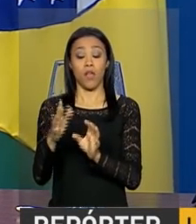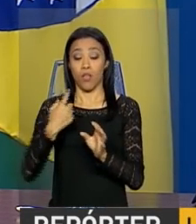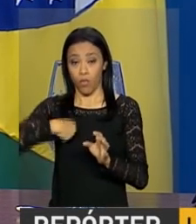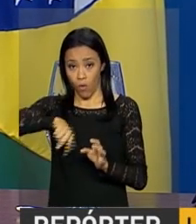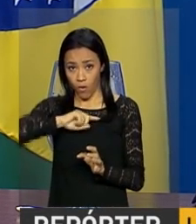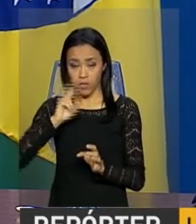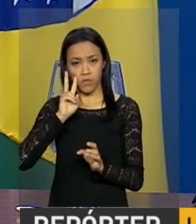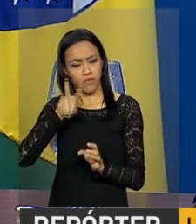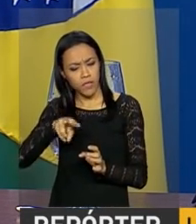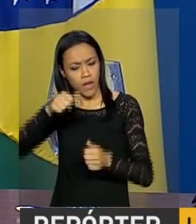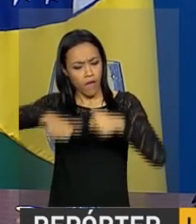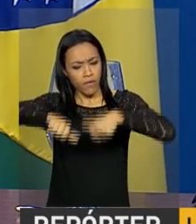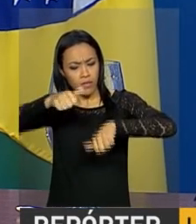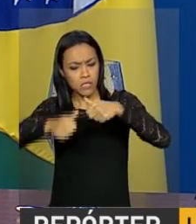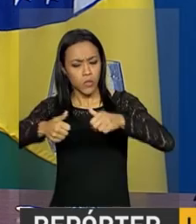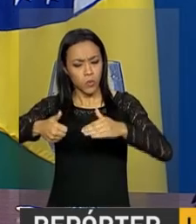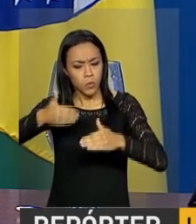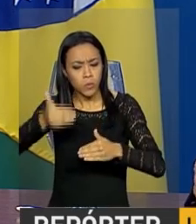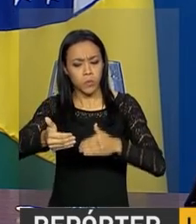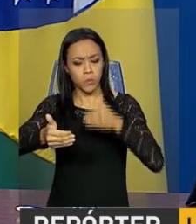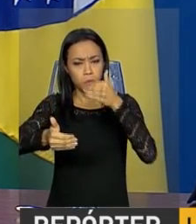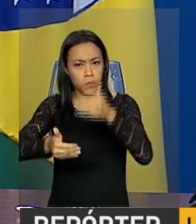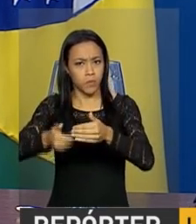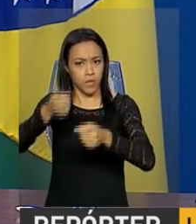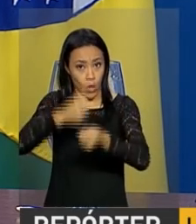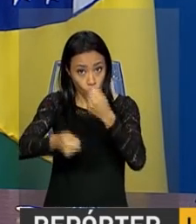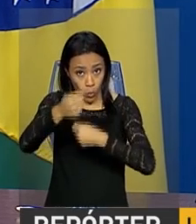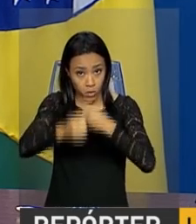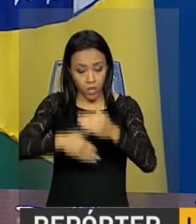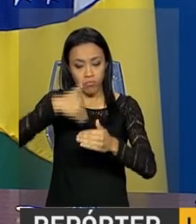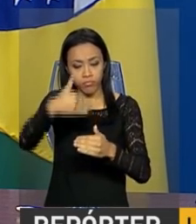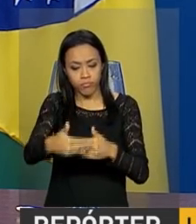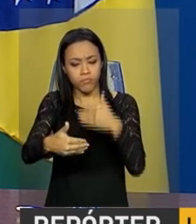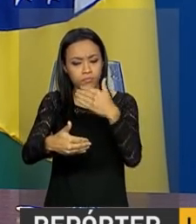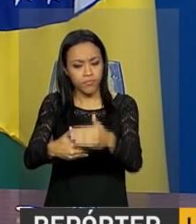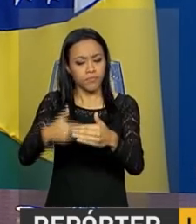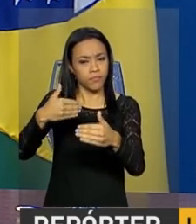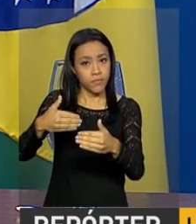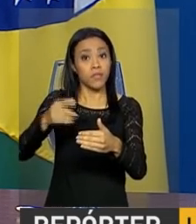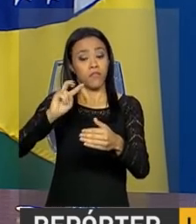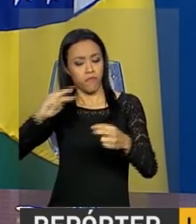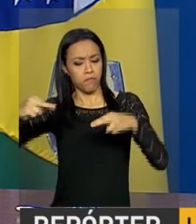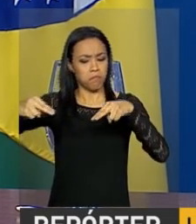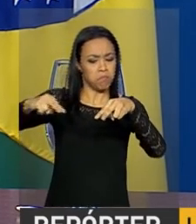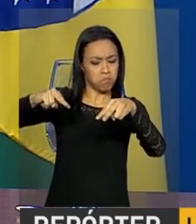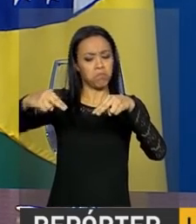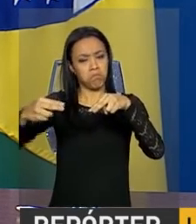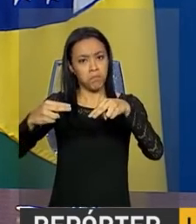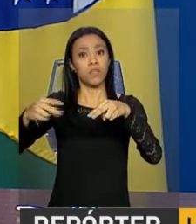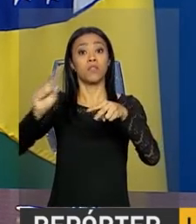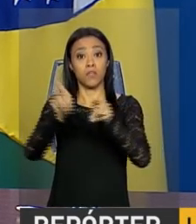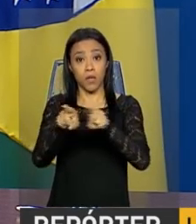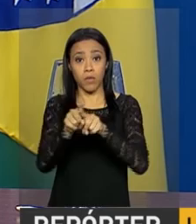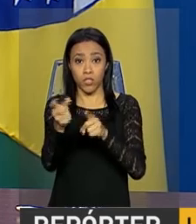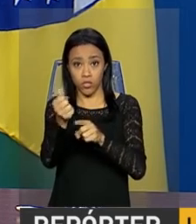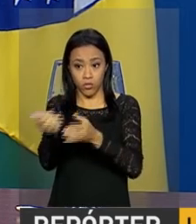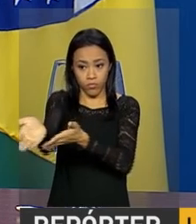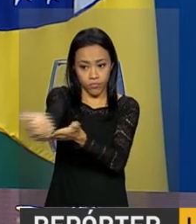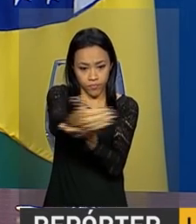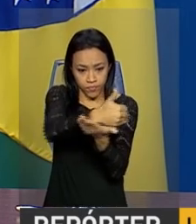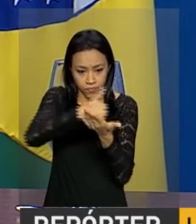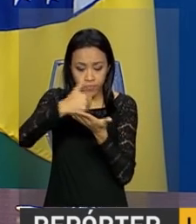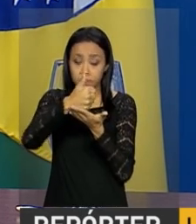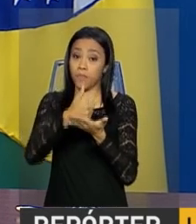evolução da economia, a evolução da arrecadação. Teremos um quadro claro caso